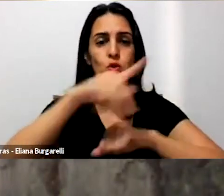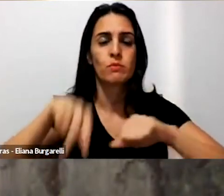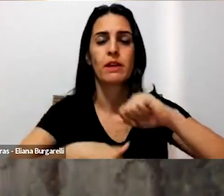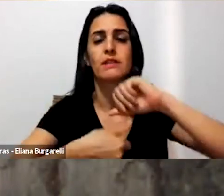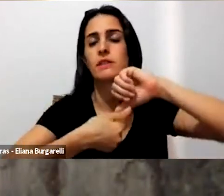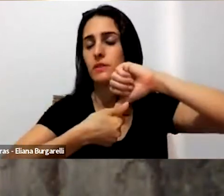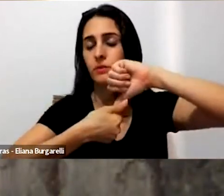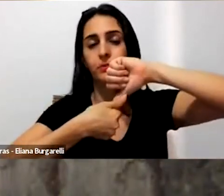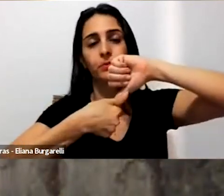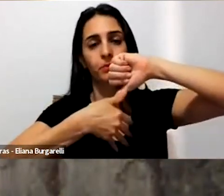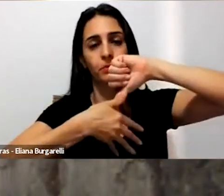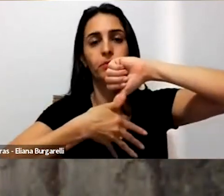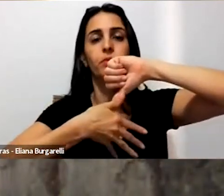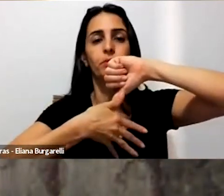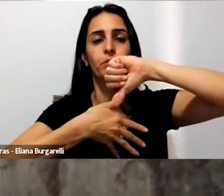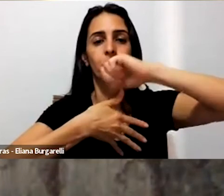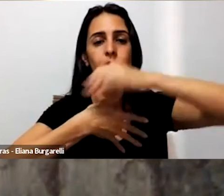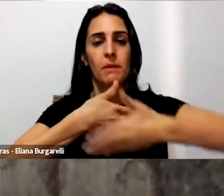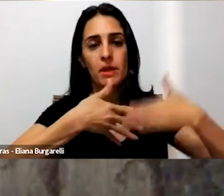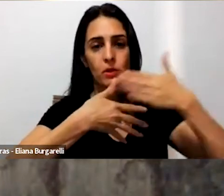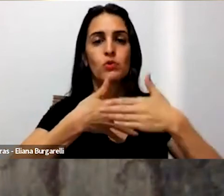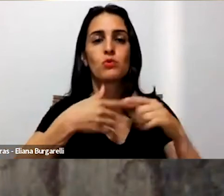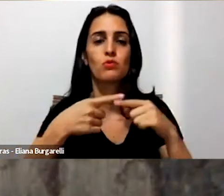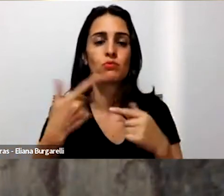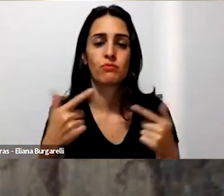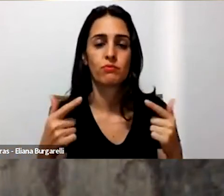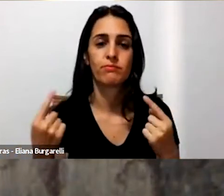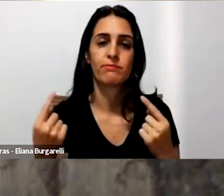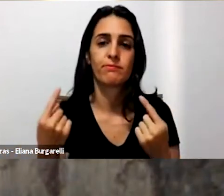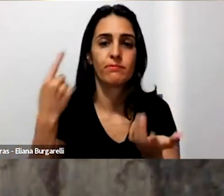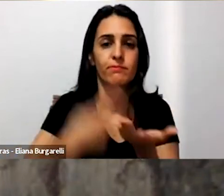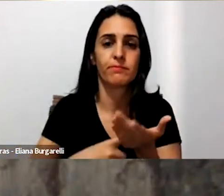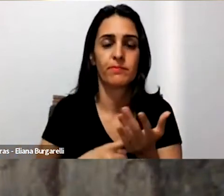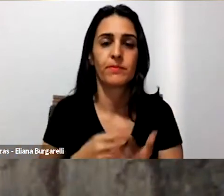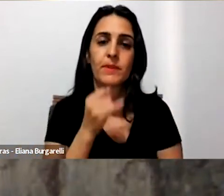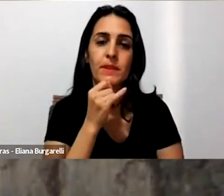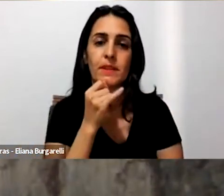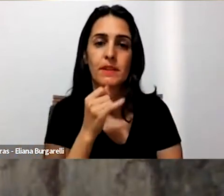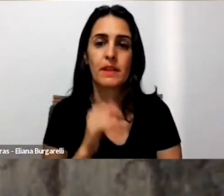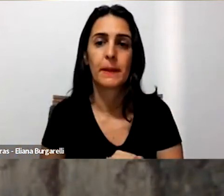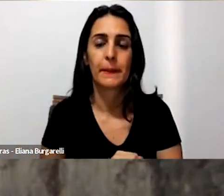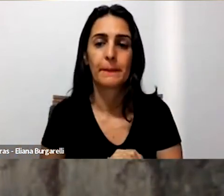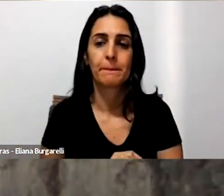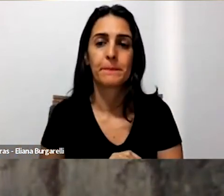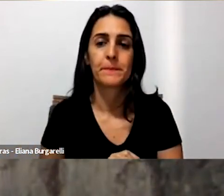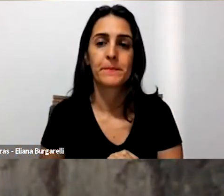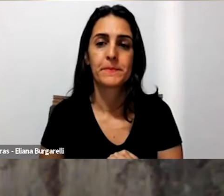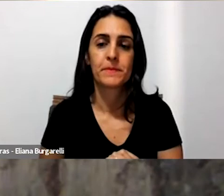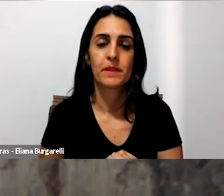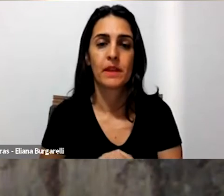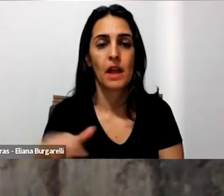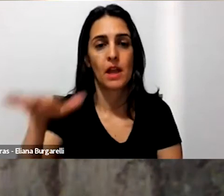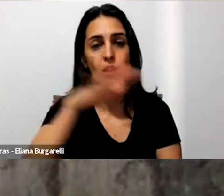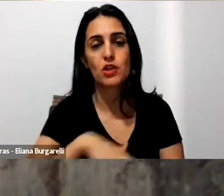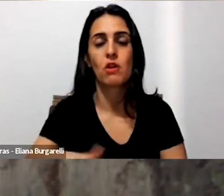convergência de políticas, por exemplo, nas relações climáticas. O Brasil nunca fez uma negociação de uma ambição comum da região da América do